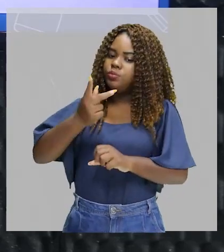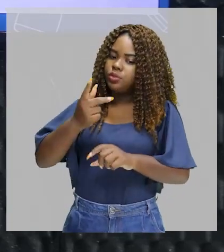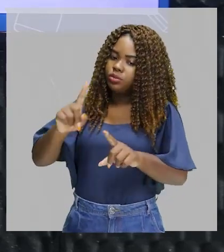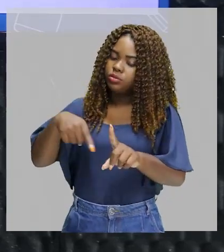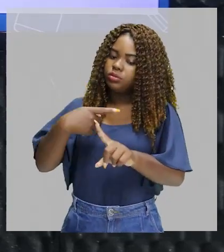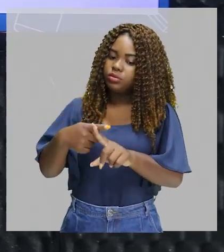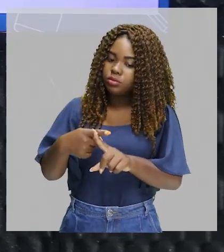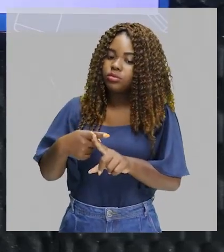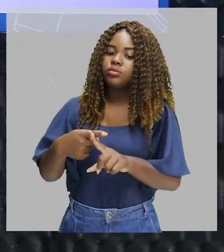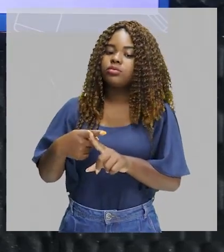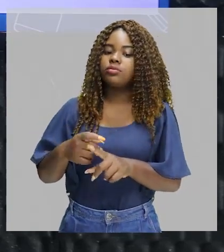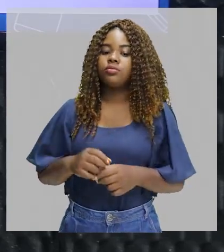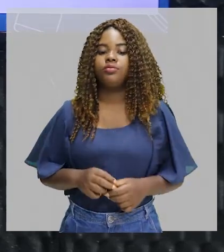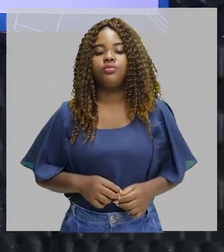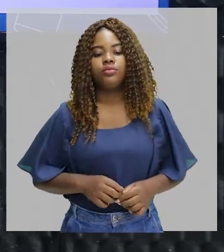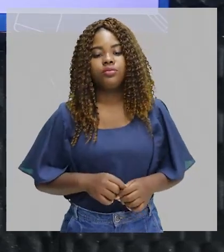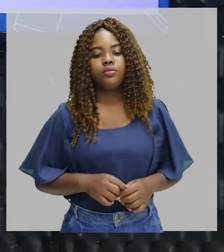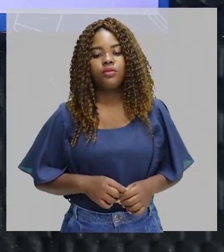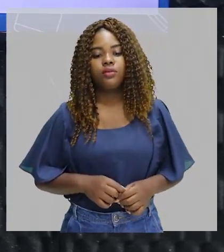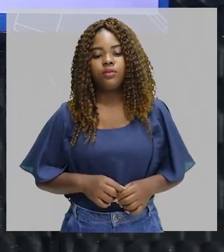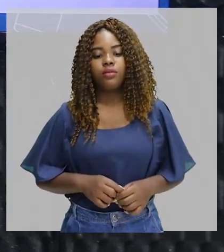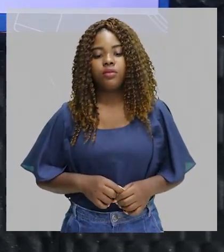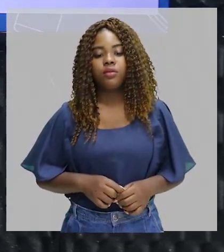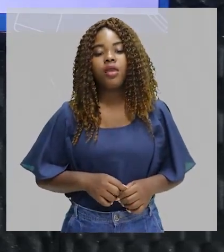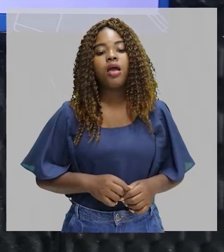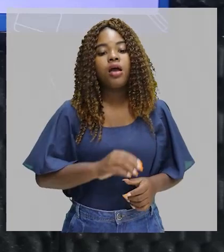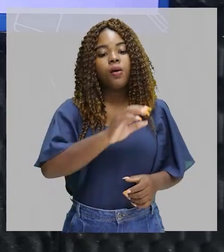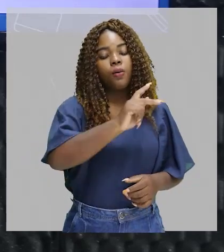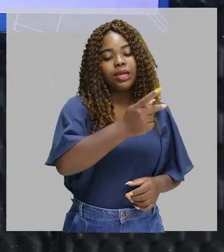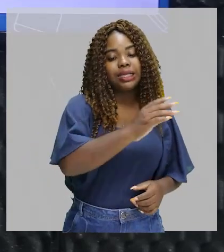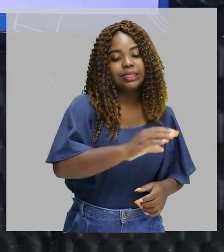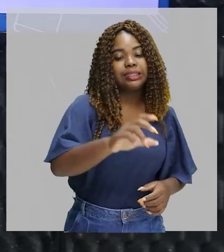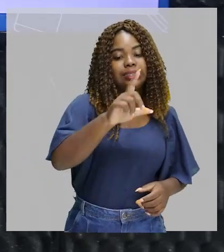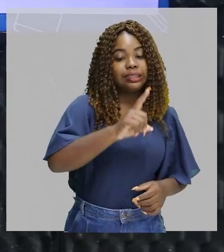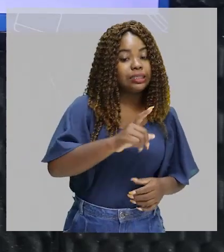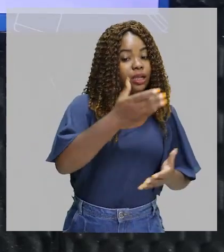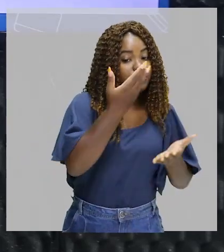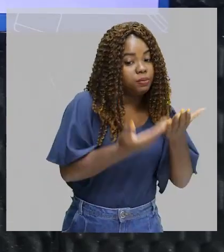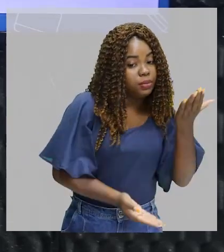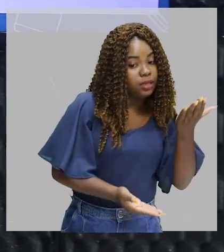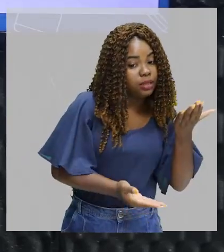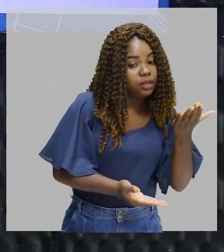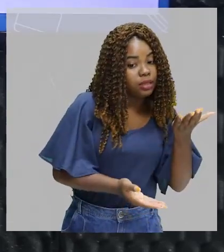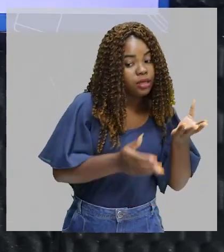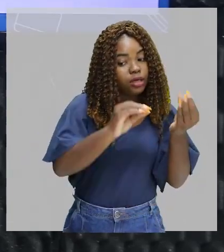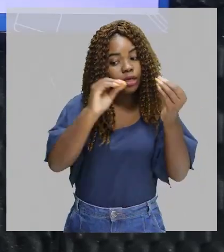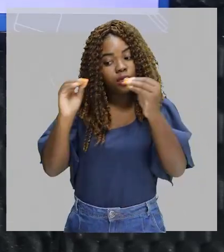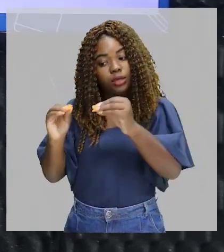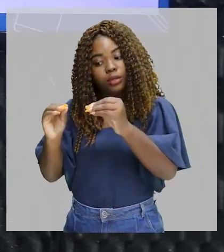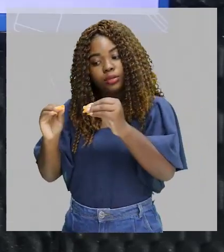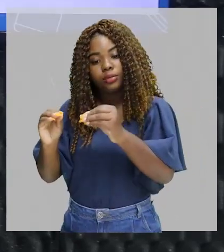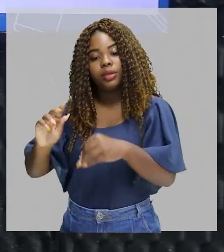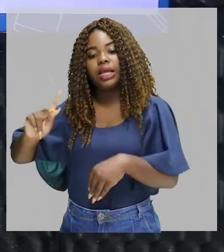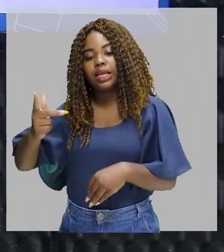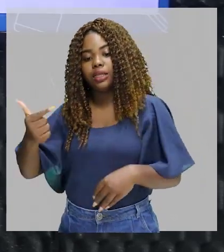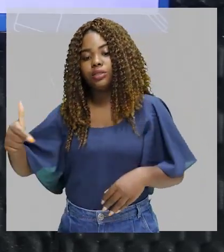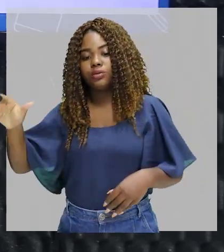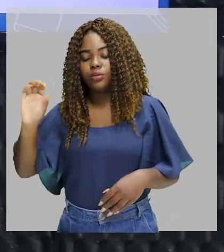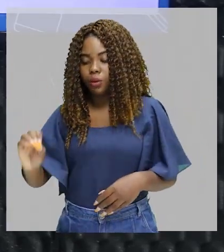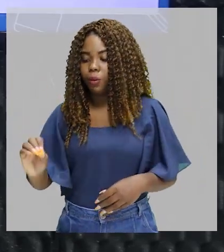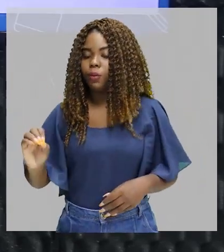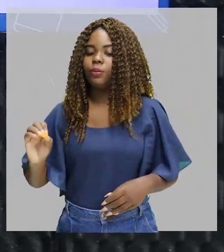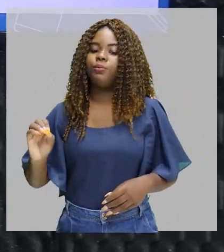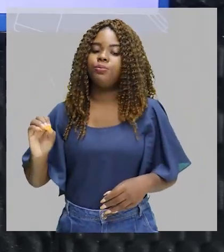H+, recebendo. O HCl perdeu, certo? Cedeu para quem? Para a água. Então, a água